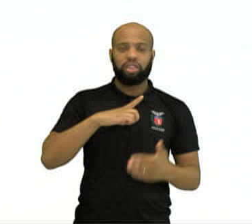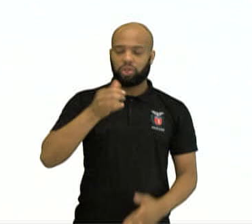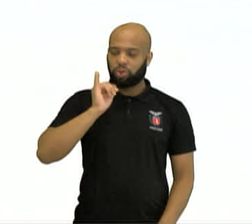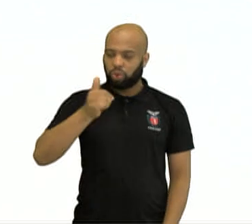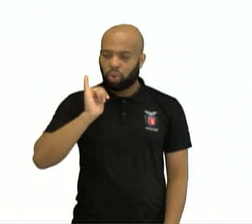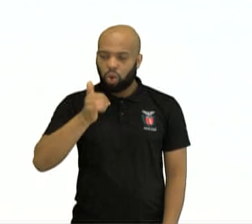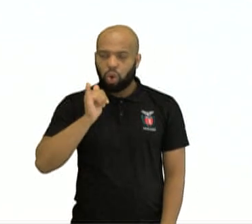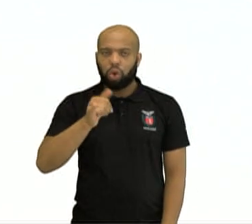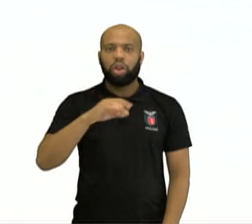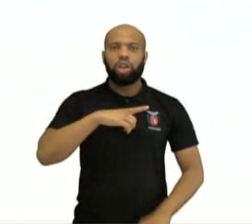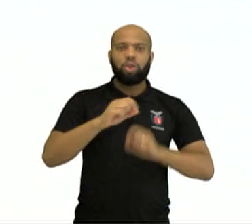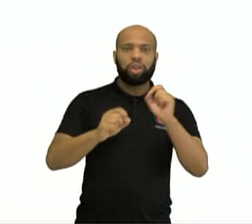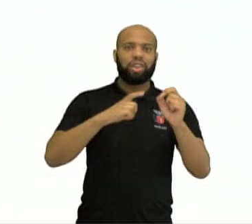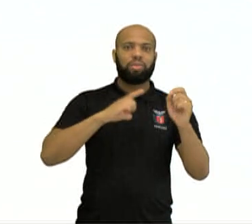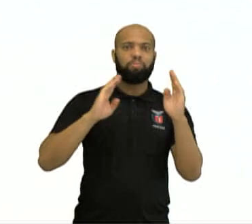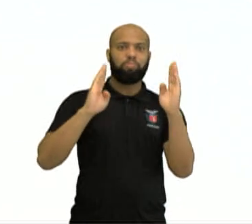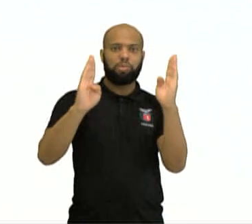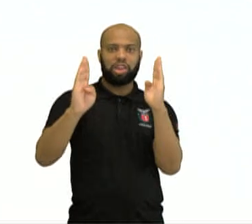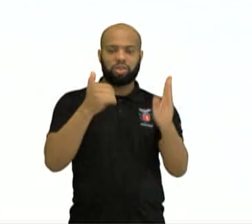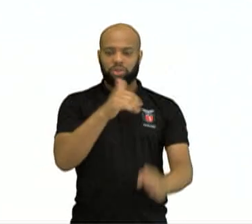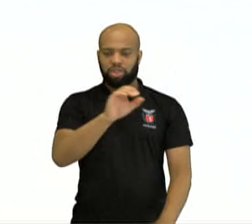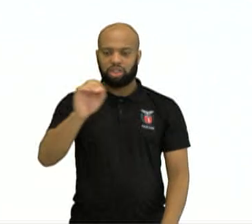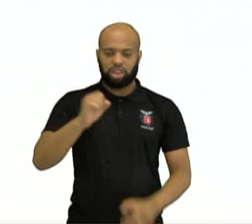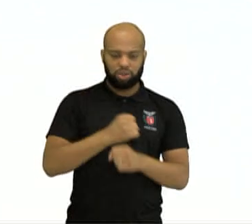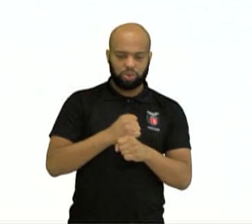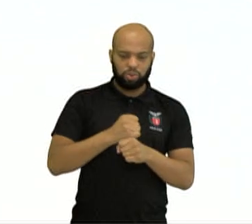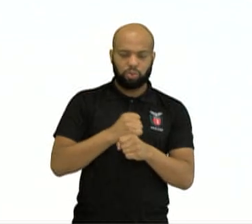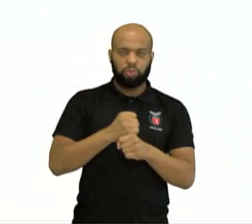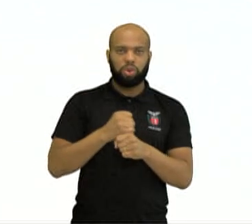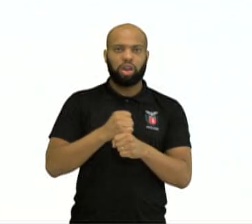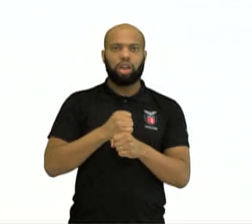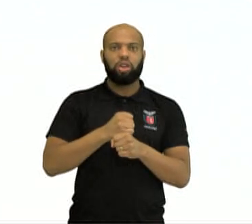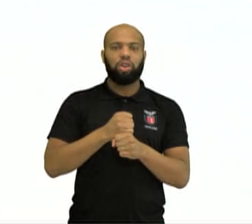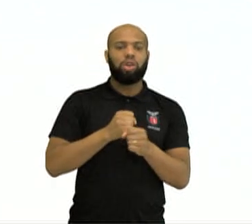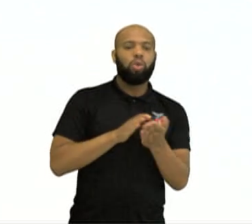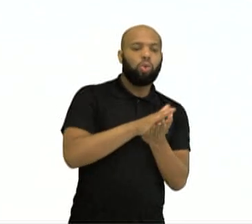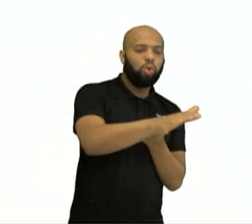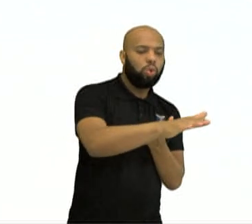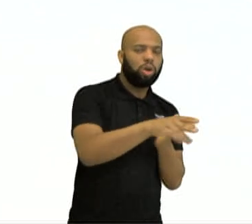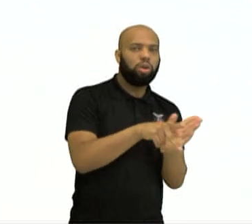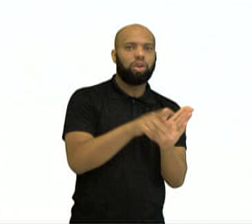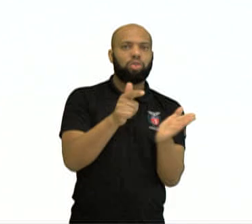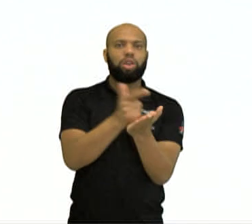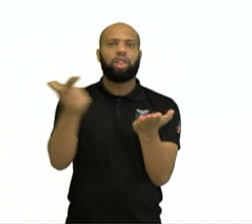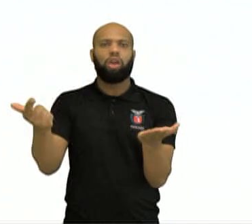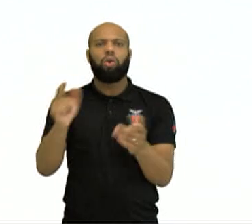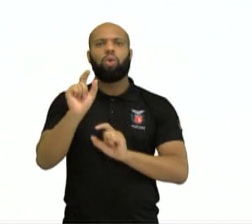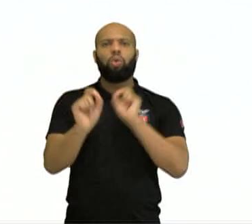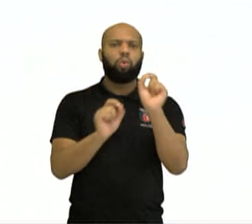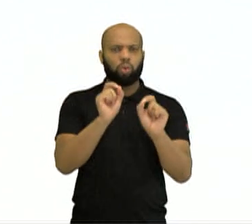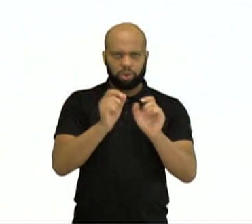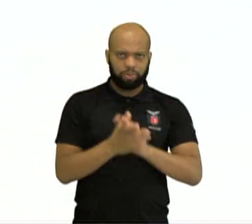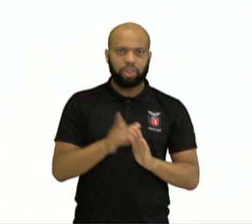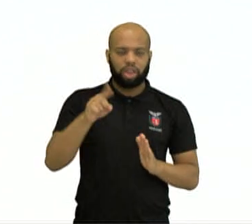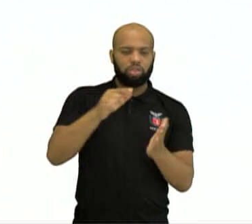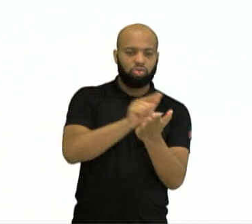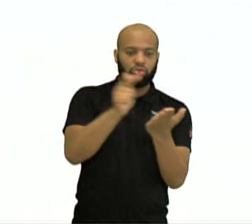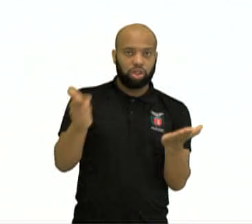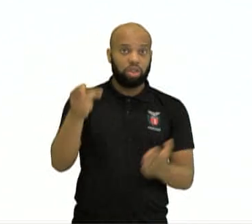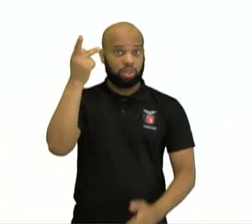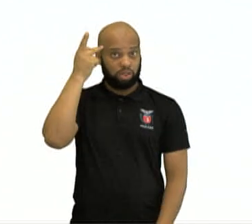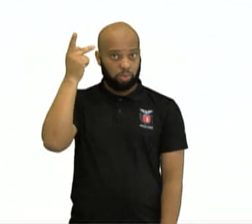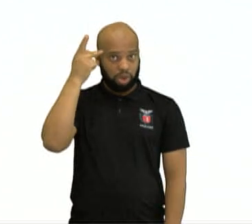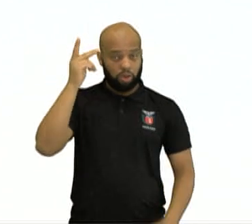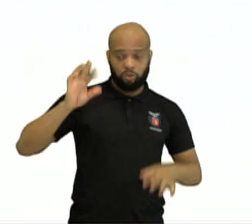pequenos contos que durante quase 10 anos publicou na imprensa. Que imprensa? No jornal Folha de São